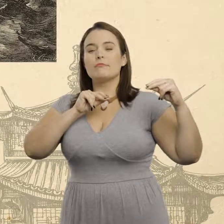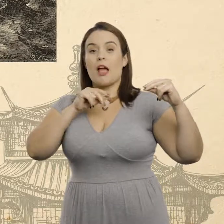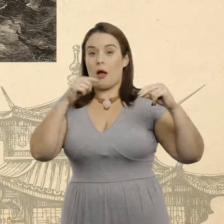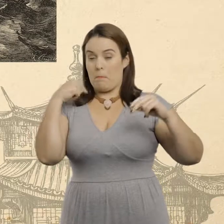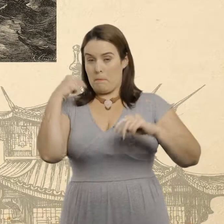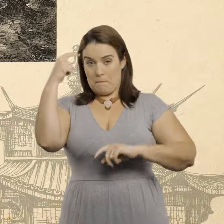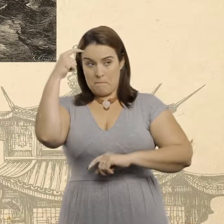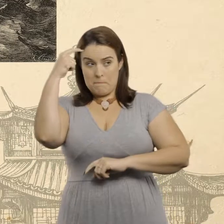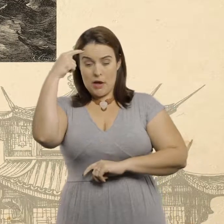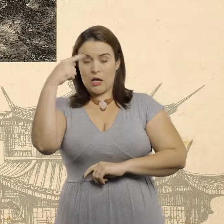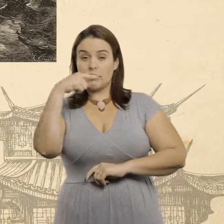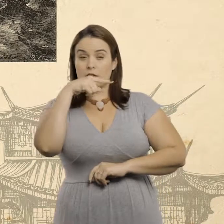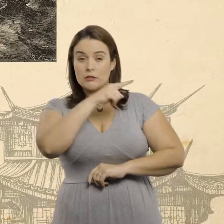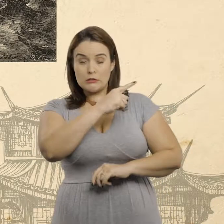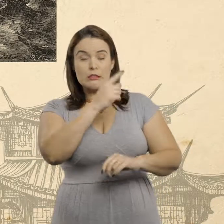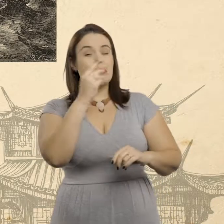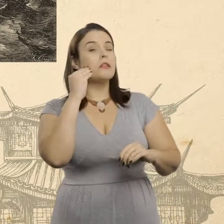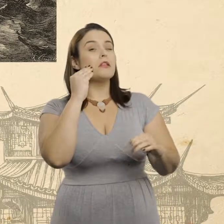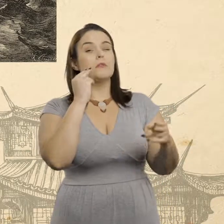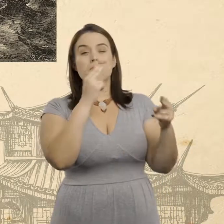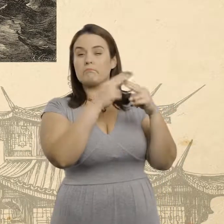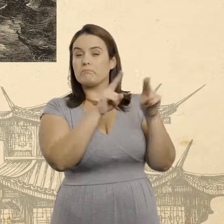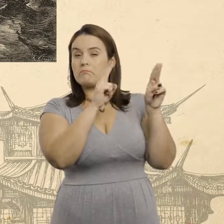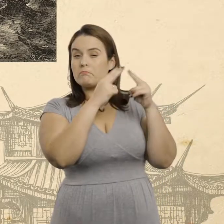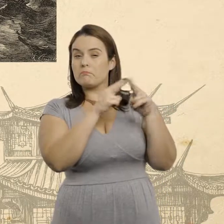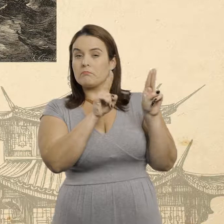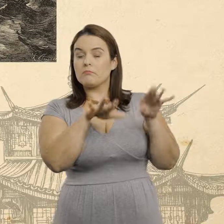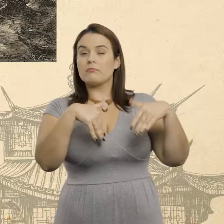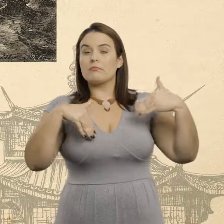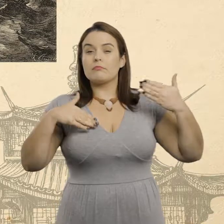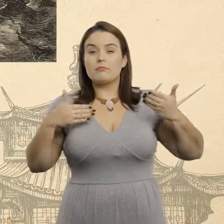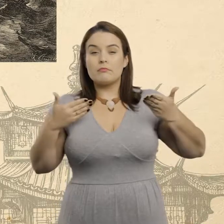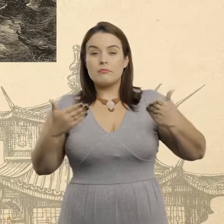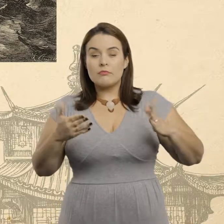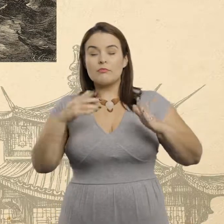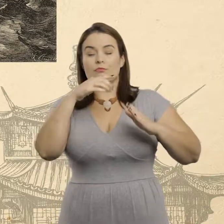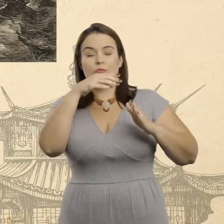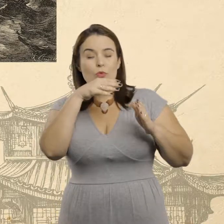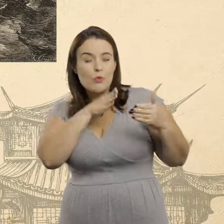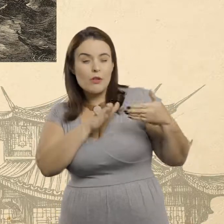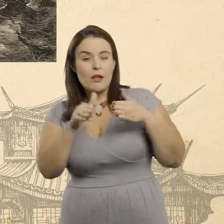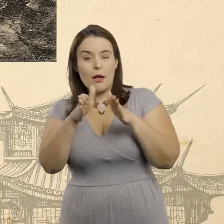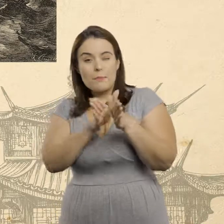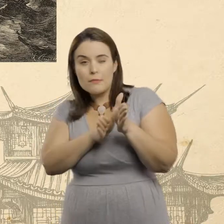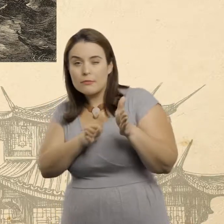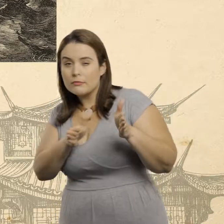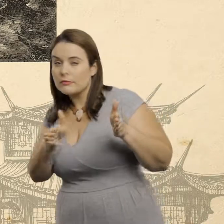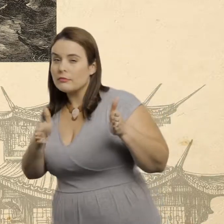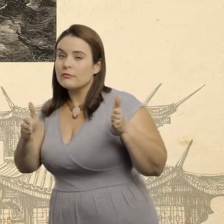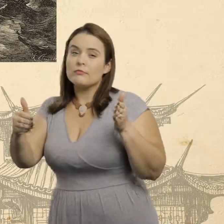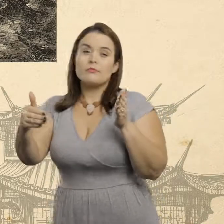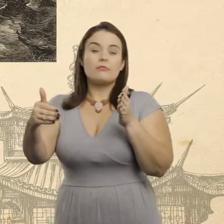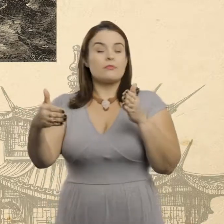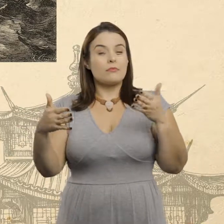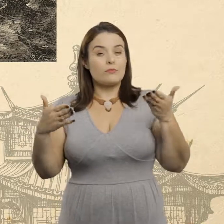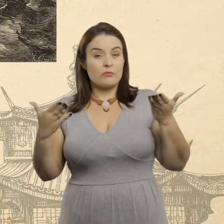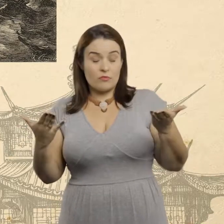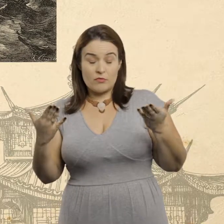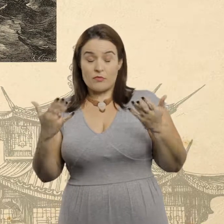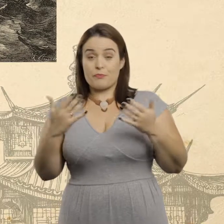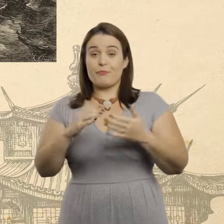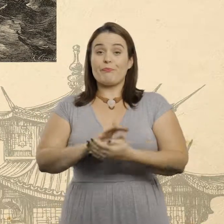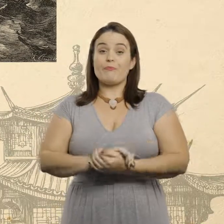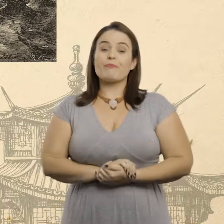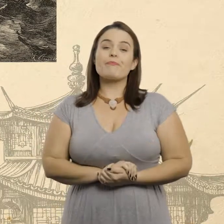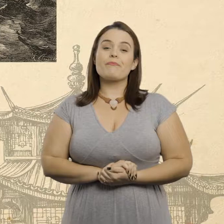achava que o Sr. Fogg estava sempre tentando despistar a polícia. Por isso, estava fazendo um caminho mais longo. Mesmo